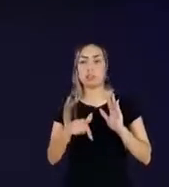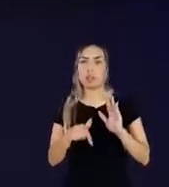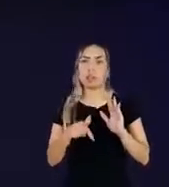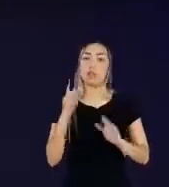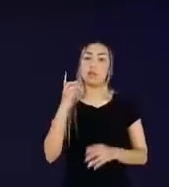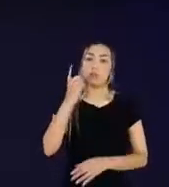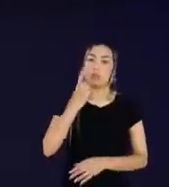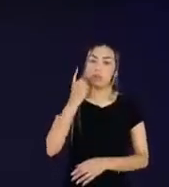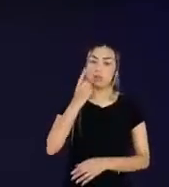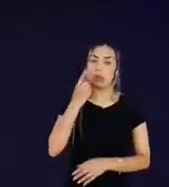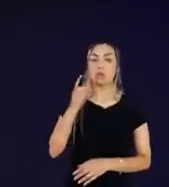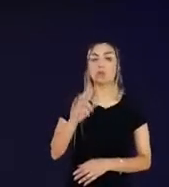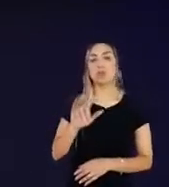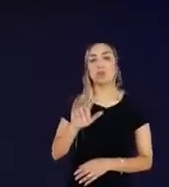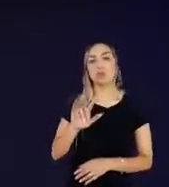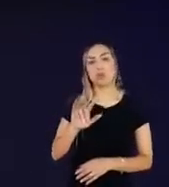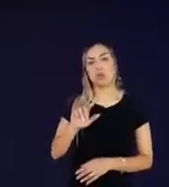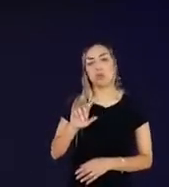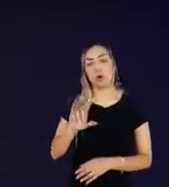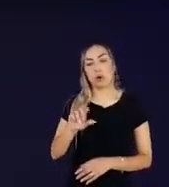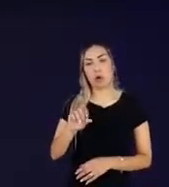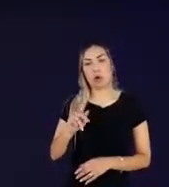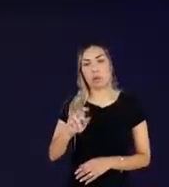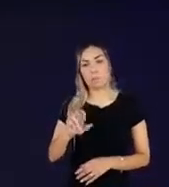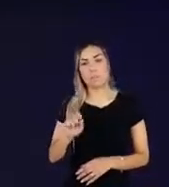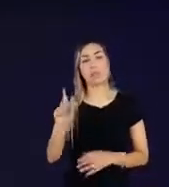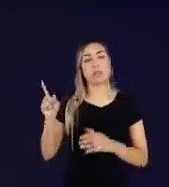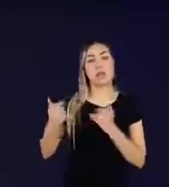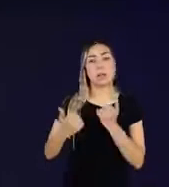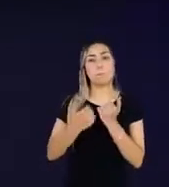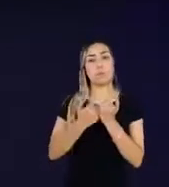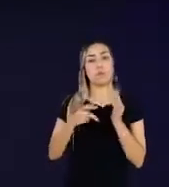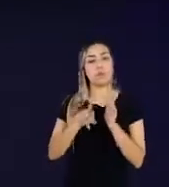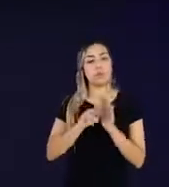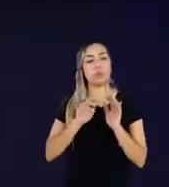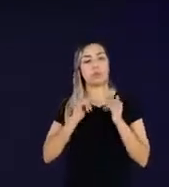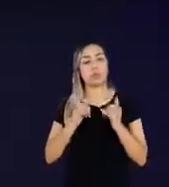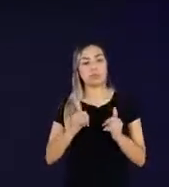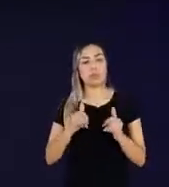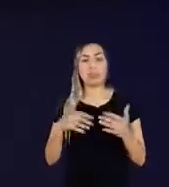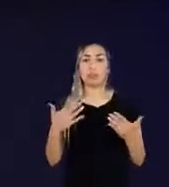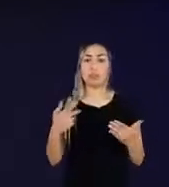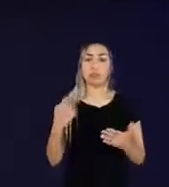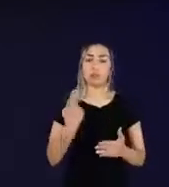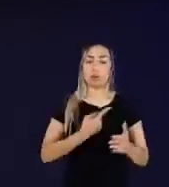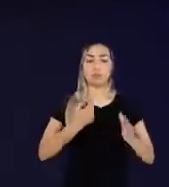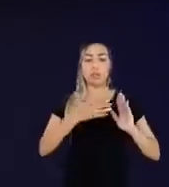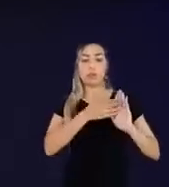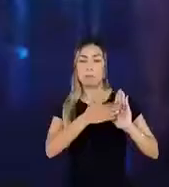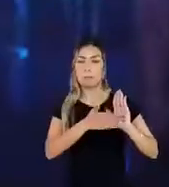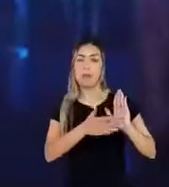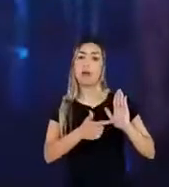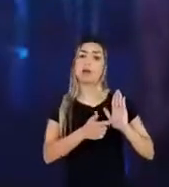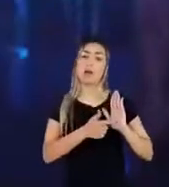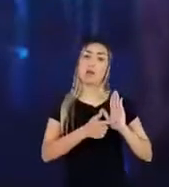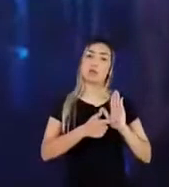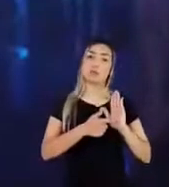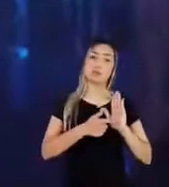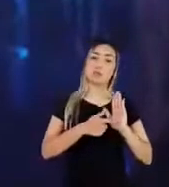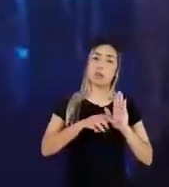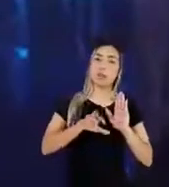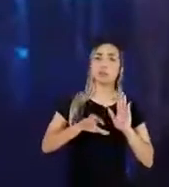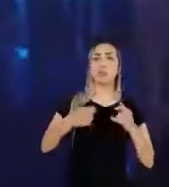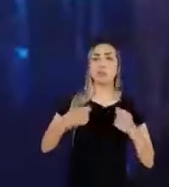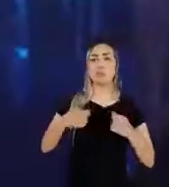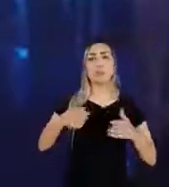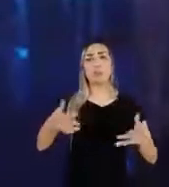nosso presidente da Comissão de Minas e Energia na Casa. Então, a nossa pauta tem sido exatamente no sentido de estimular, né?